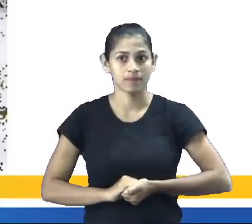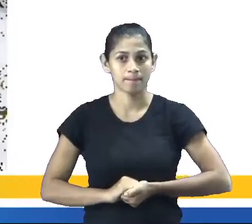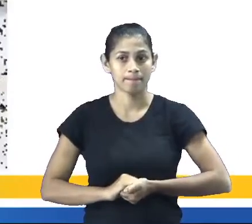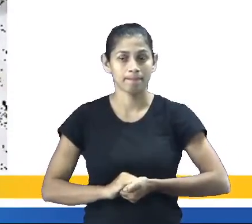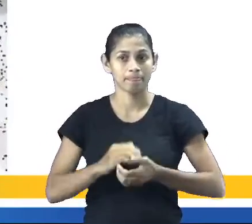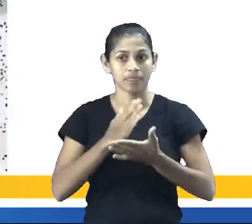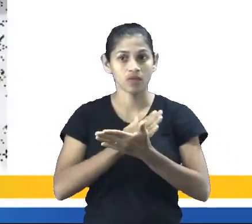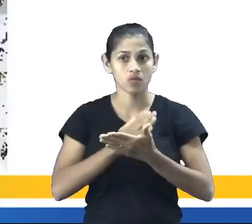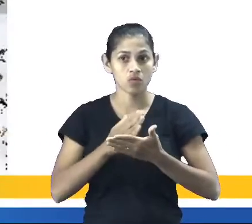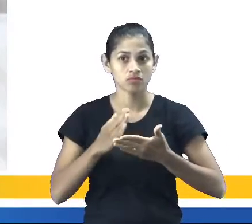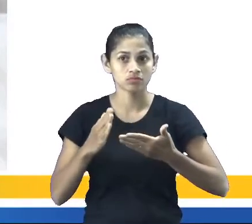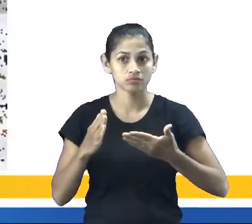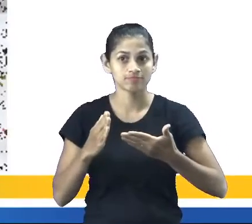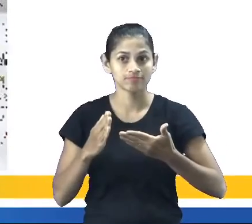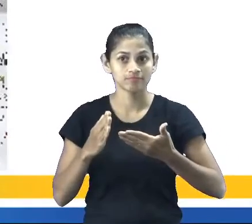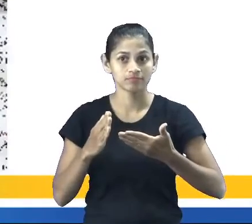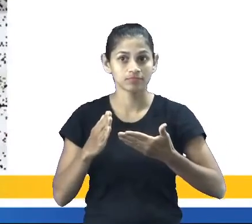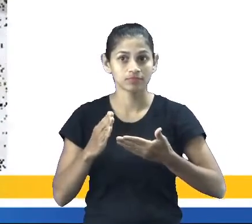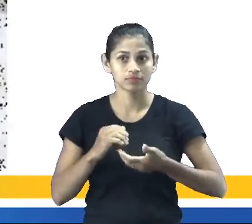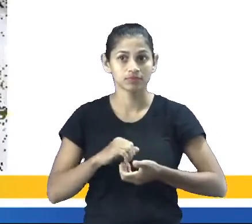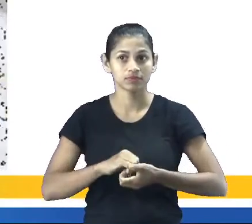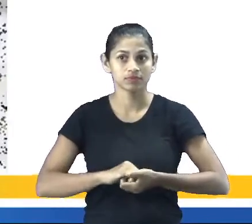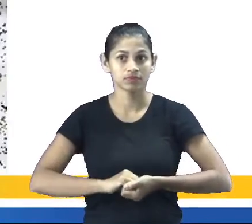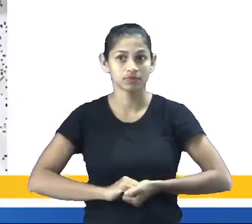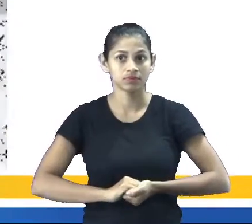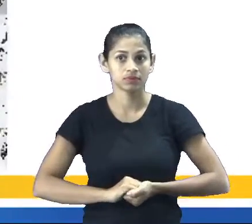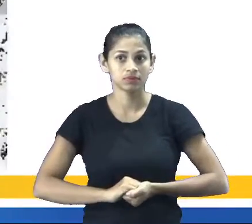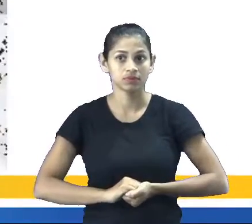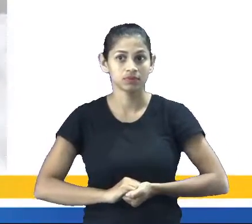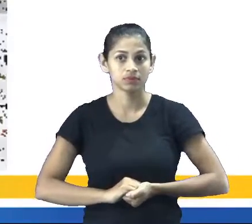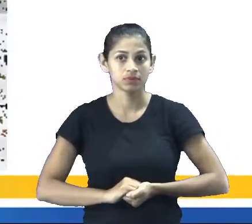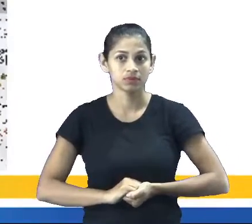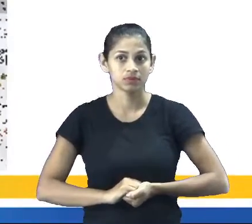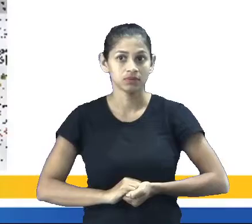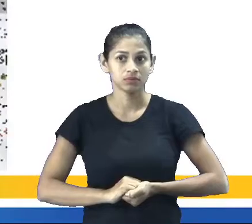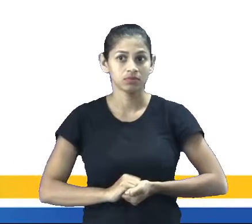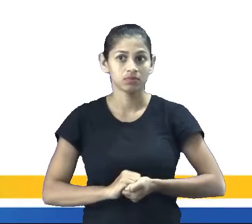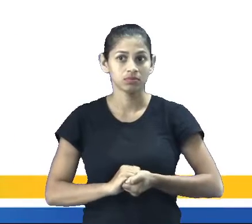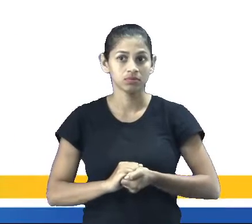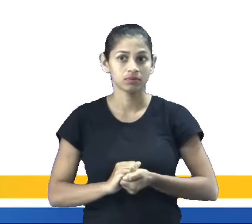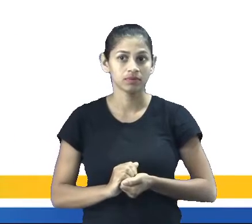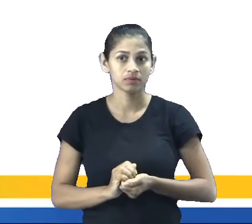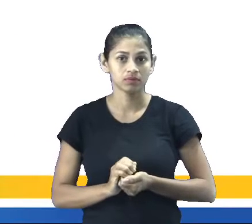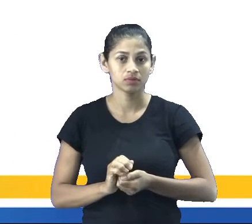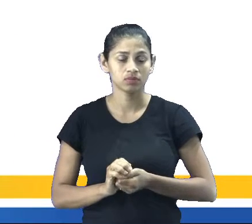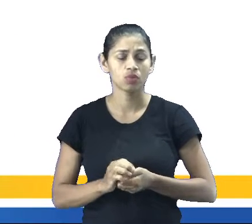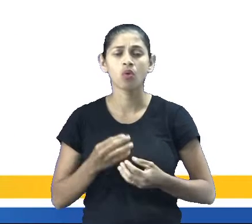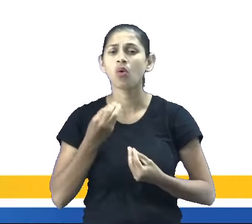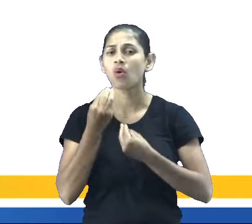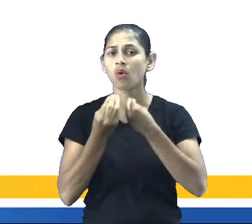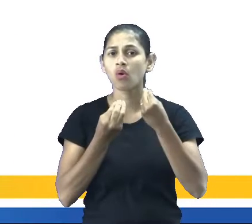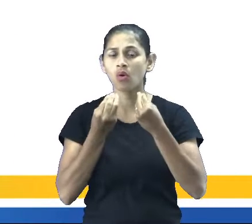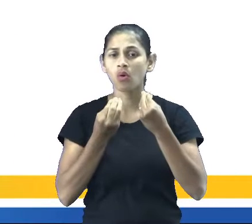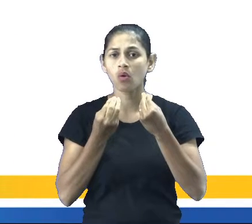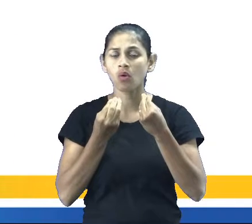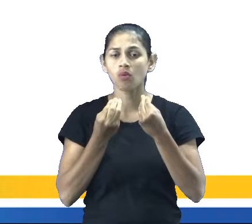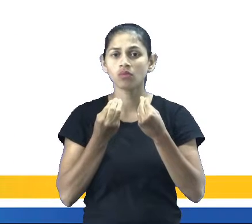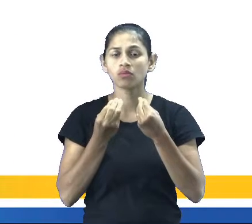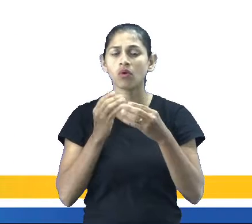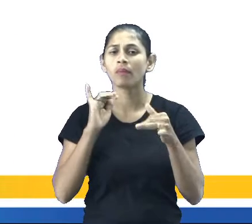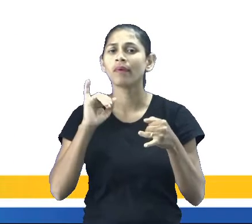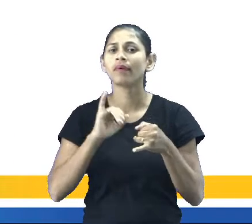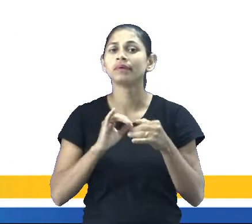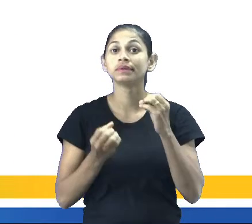para começar a falar, vamos falar aqui sobre a usina hidroelétrica de Itaipu. Como que funciona, gente, as usinas